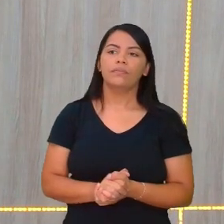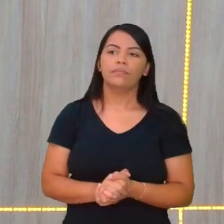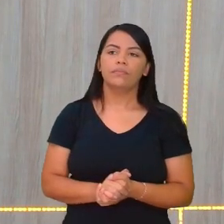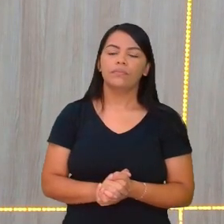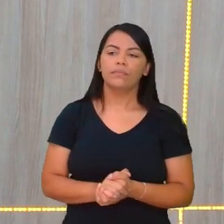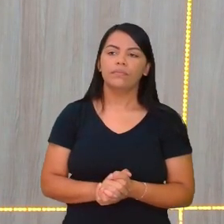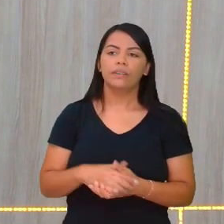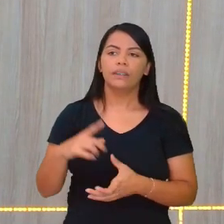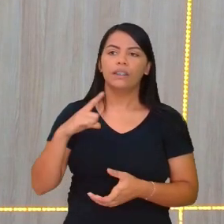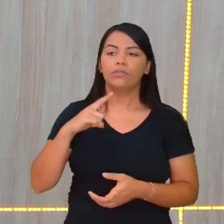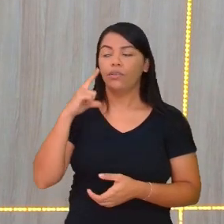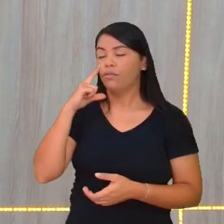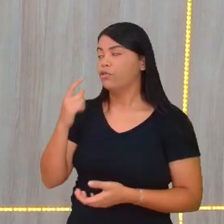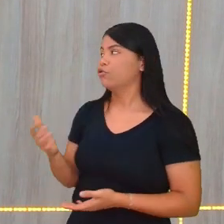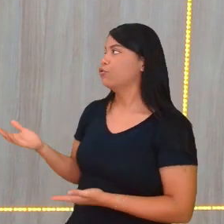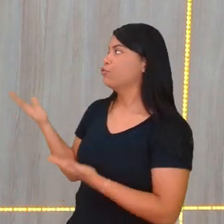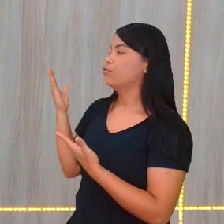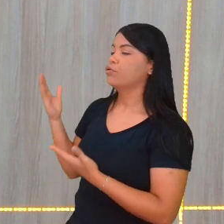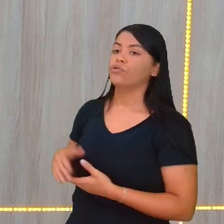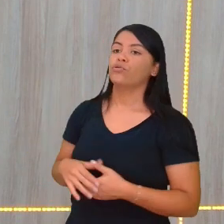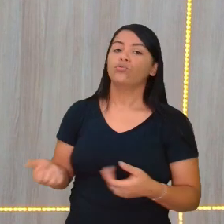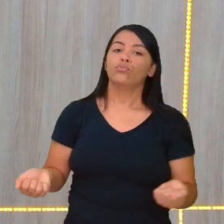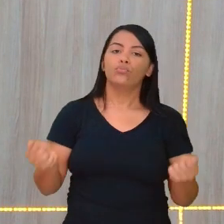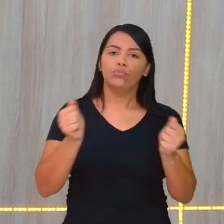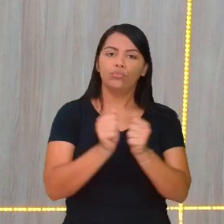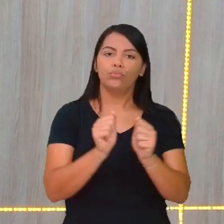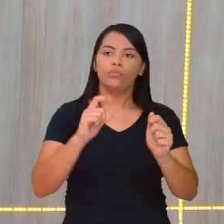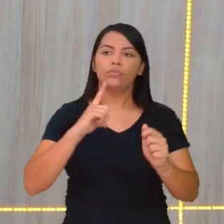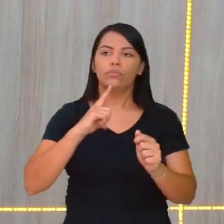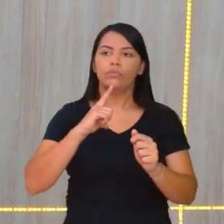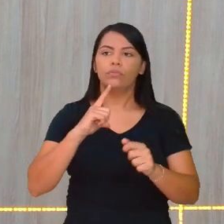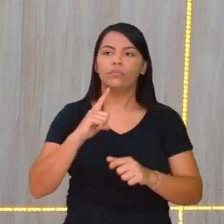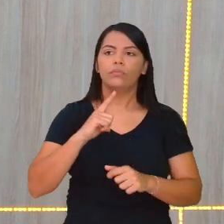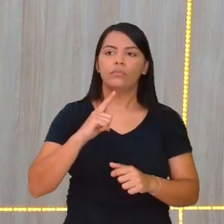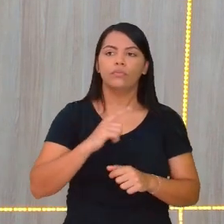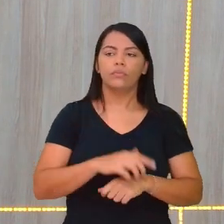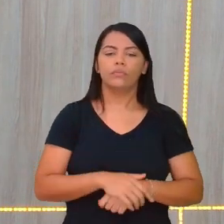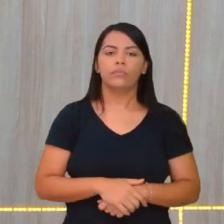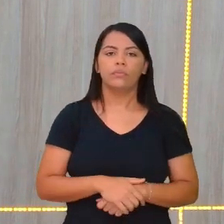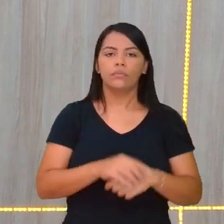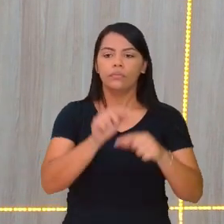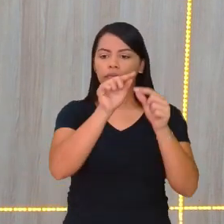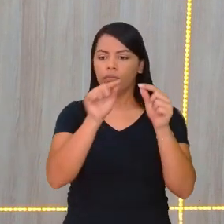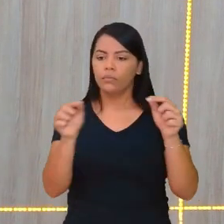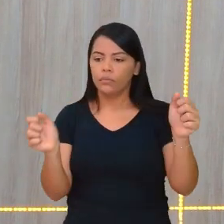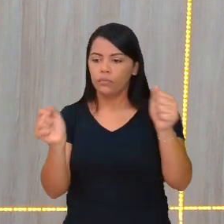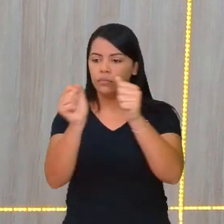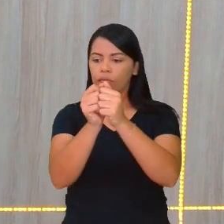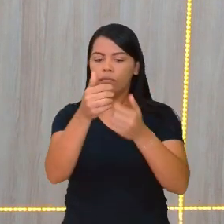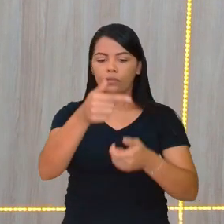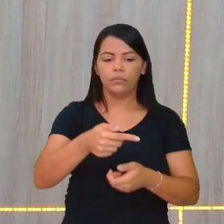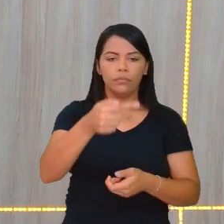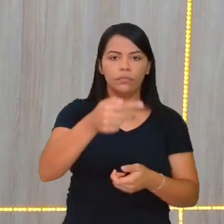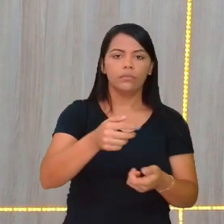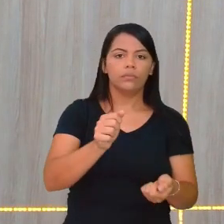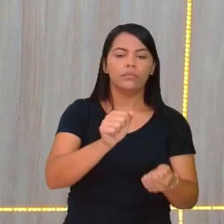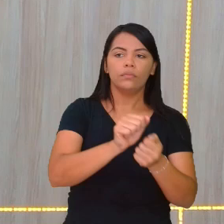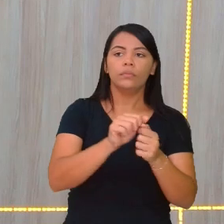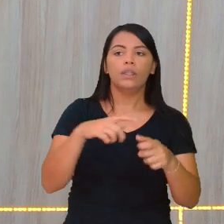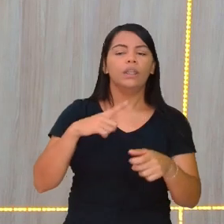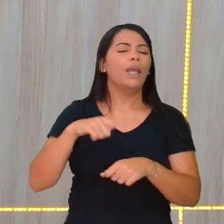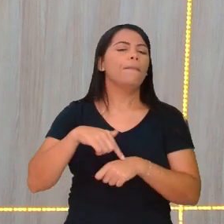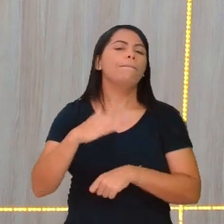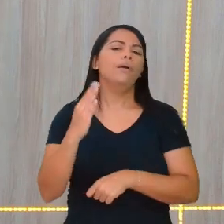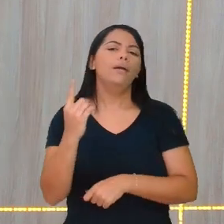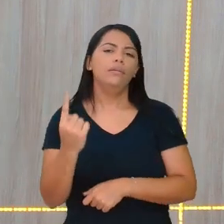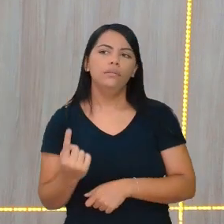eu tenho esse junto com esse. E esse aqui junto com esse. Sobrou um. Aqui eu tenho mais de um. Então eu já